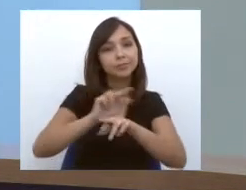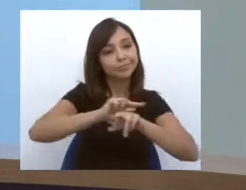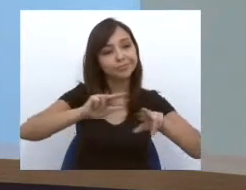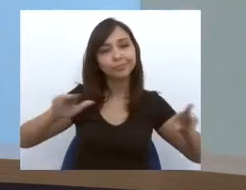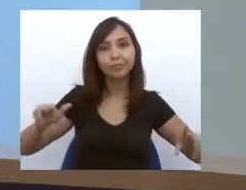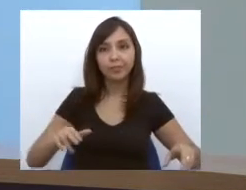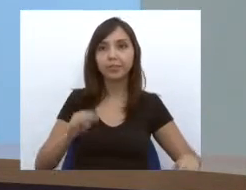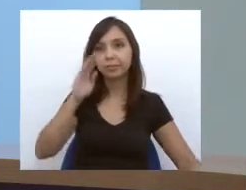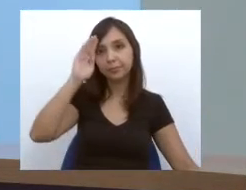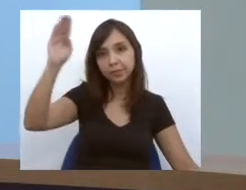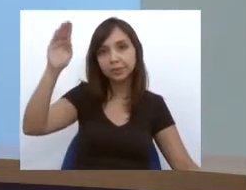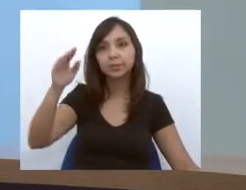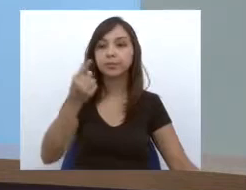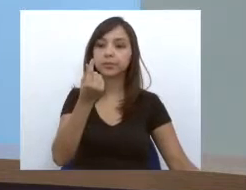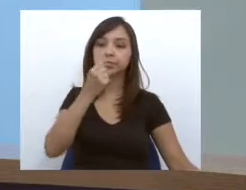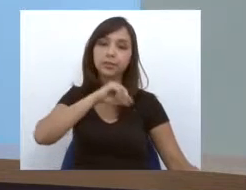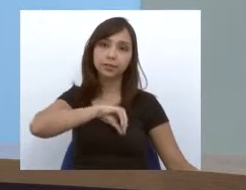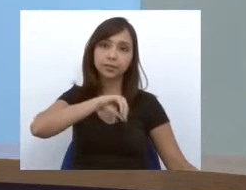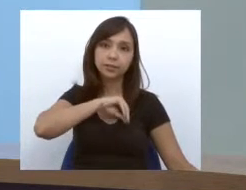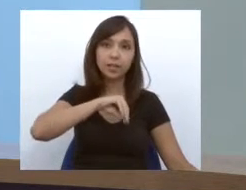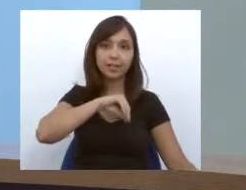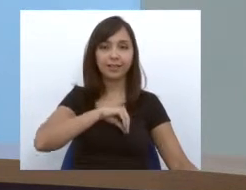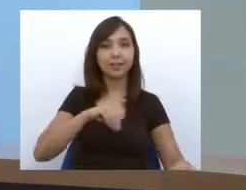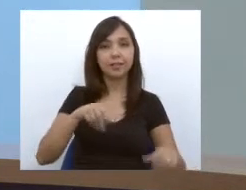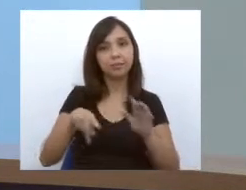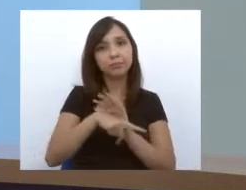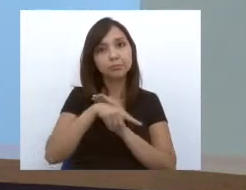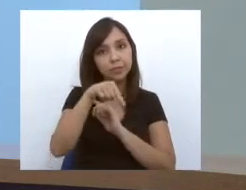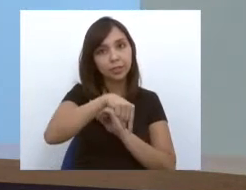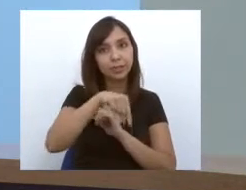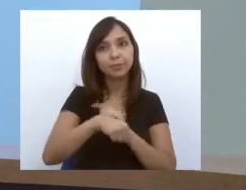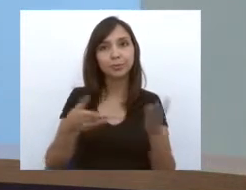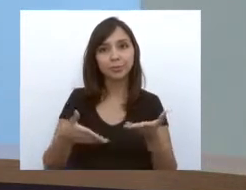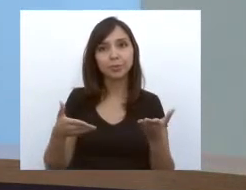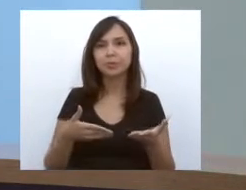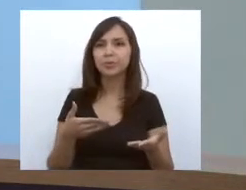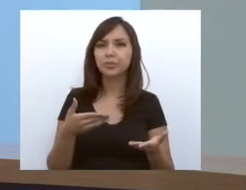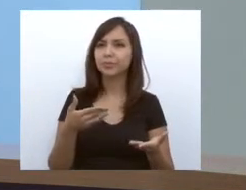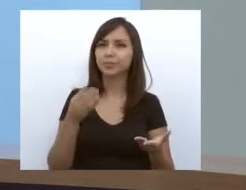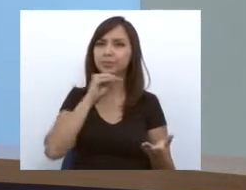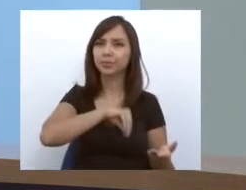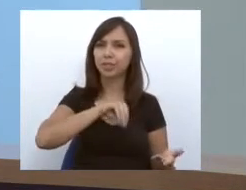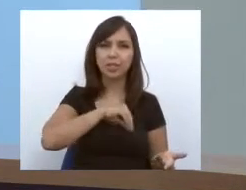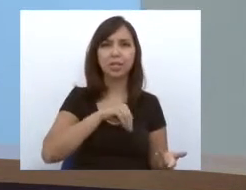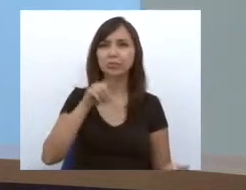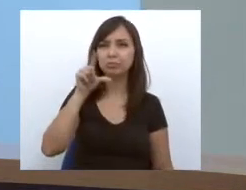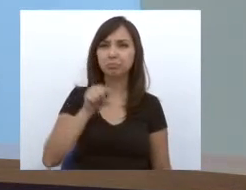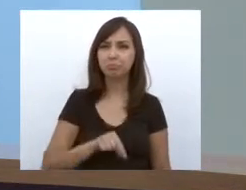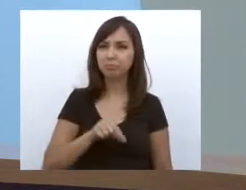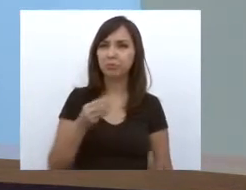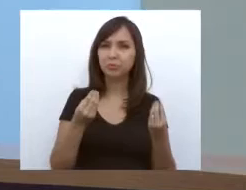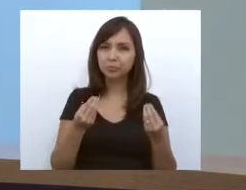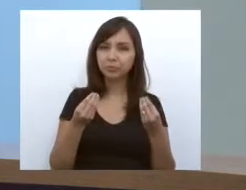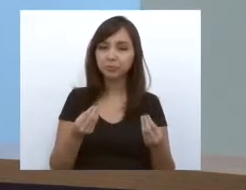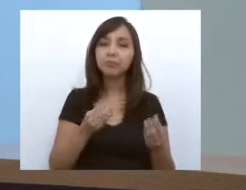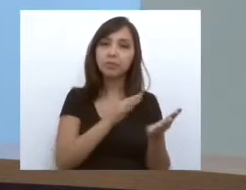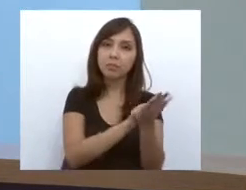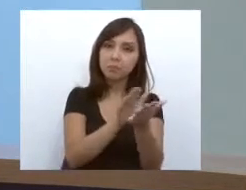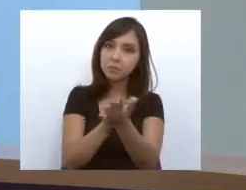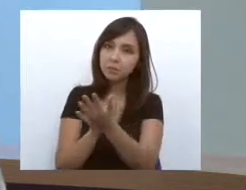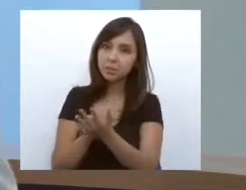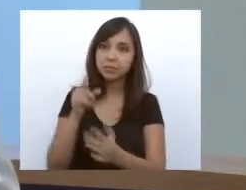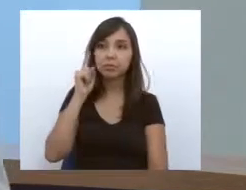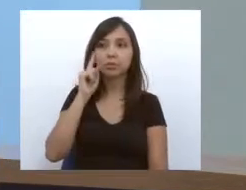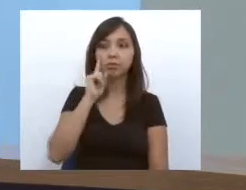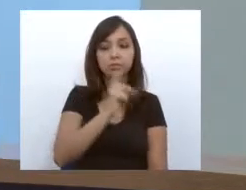principalmente pela remuneração que os professores têm, que eu acho realmente que é ridículo os salários dos nossos professores. Mas parabéns pelo dia